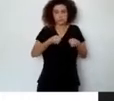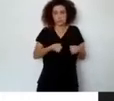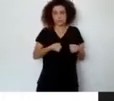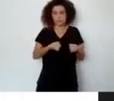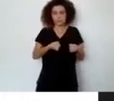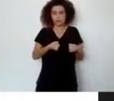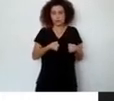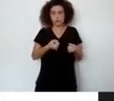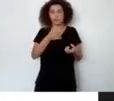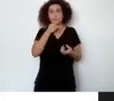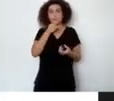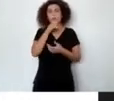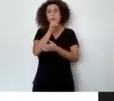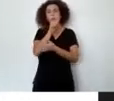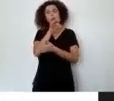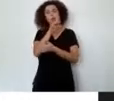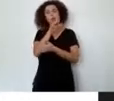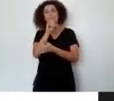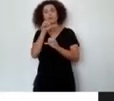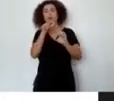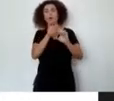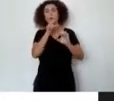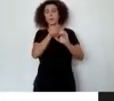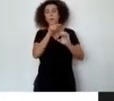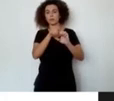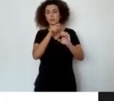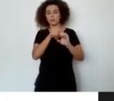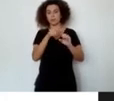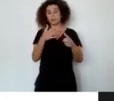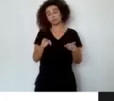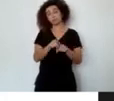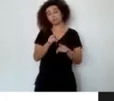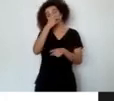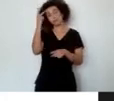de afroempreendedorismo, né? E, inclusive, os negros são os que